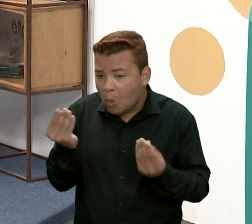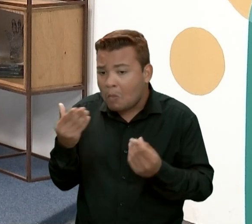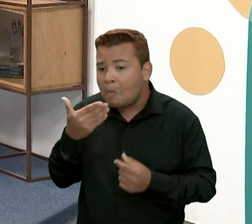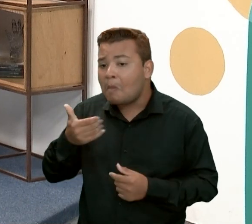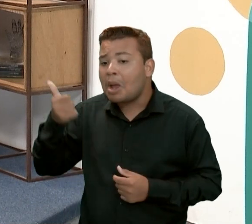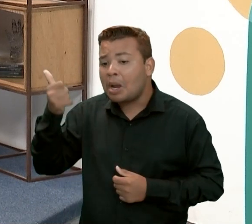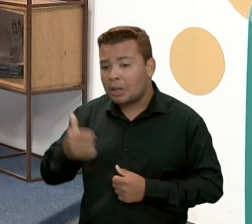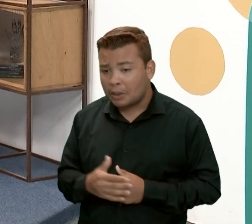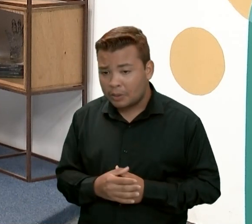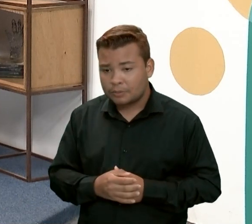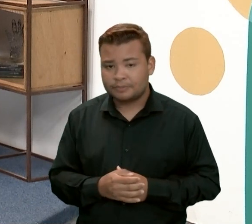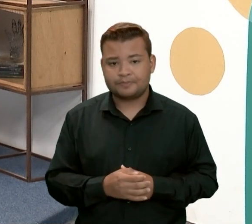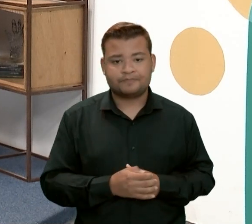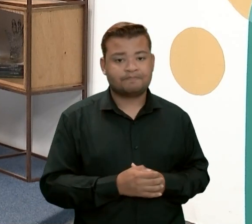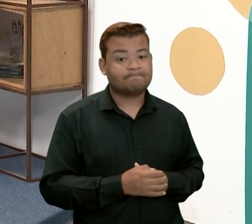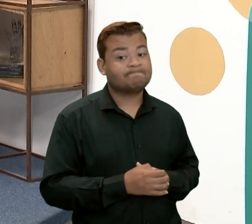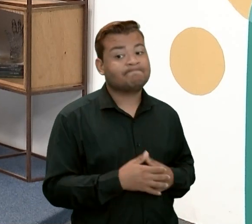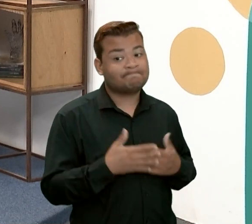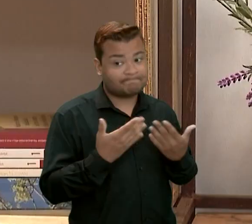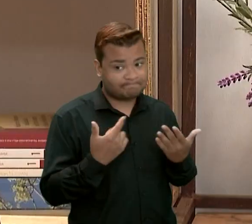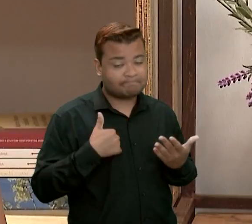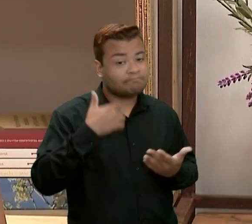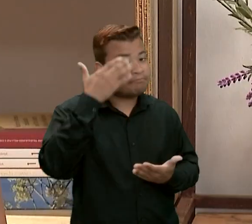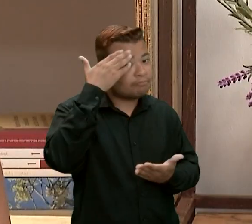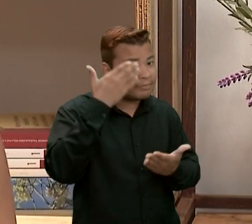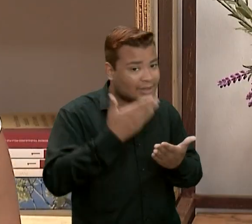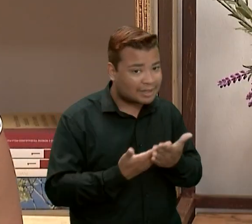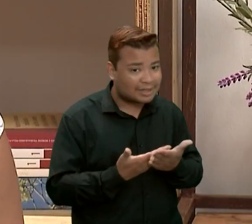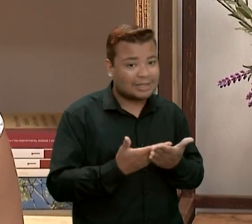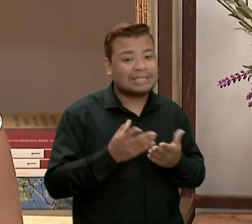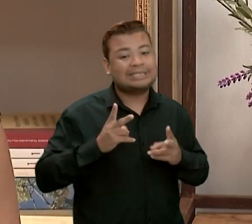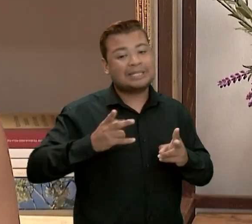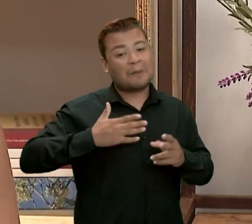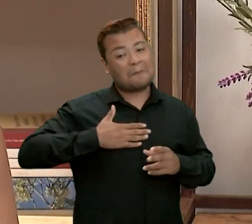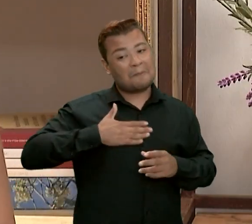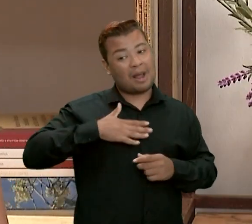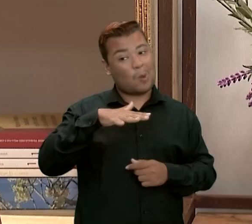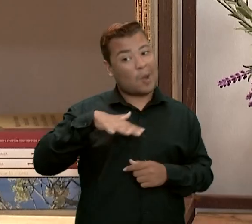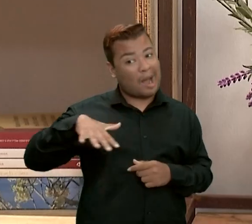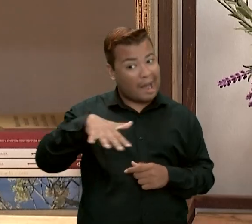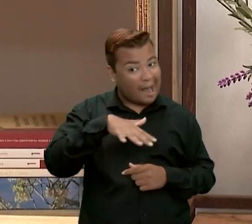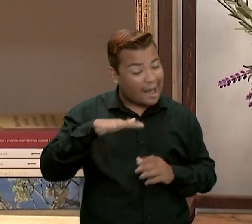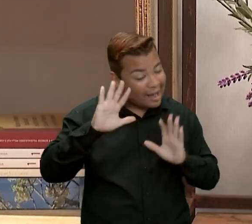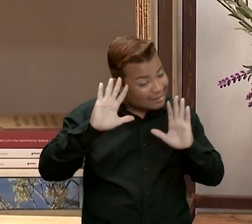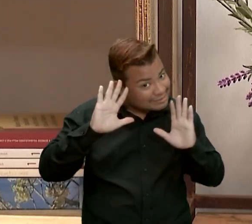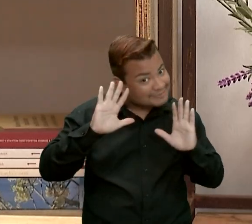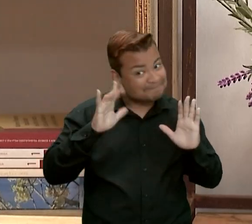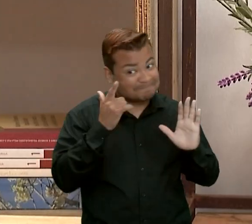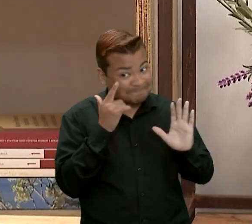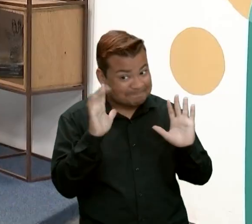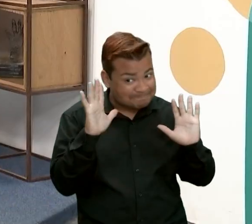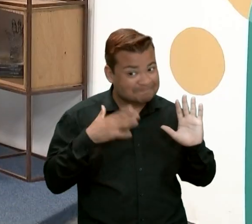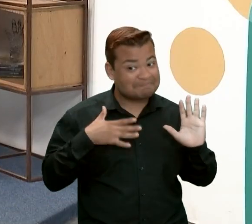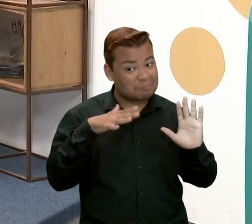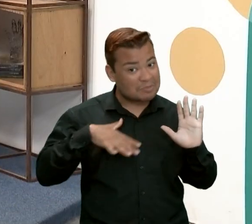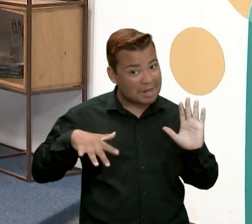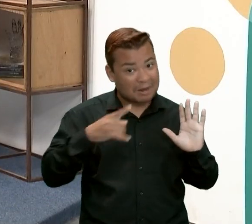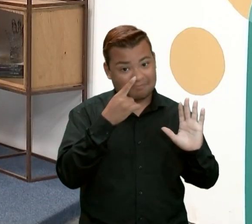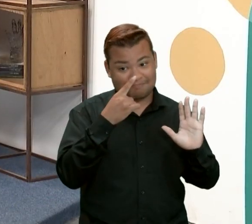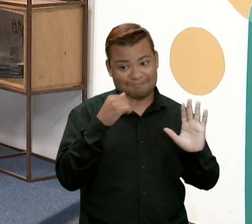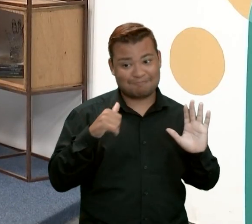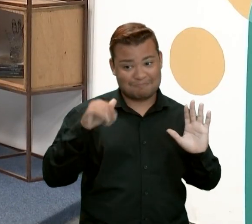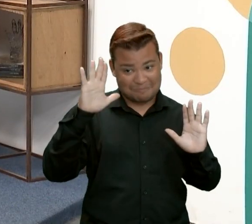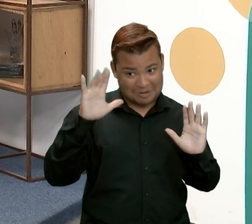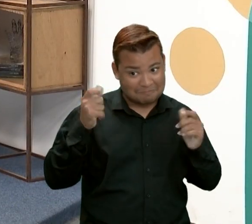Eu acredito que ali o alimento, sempre puxando pro meu lado, hein, professora Tânia? Eu tô colocando ela, gente, numa sinuca de